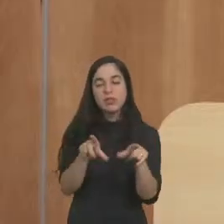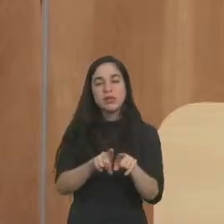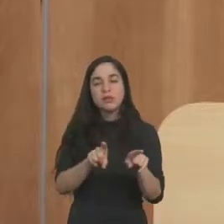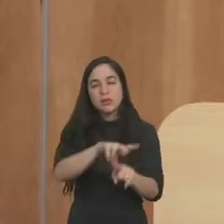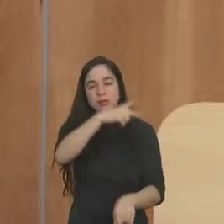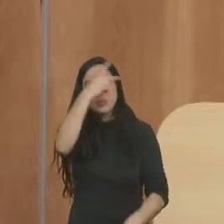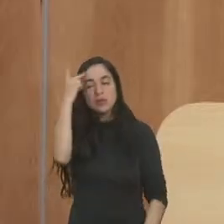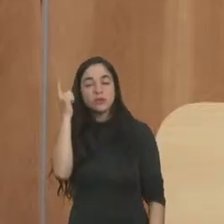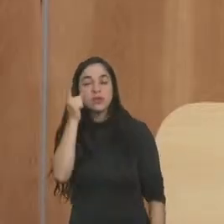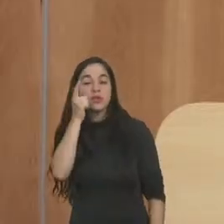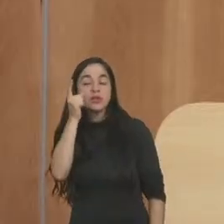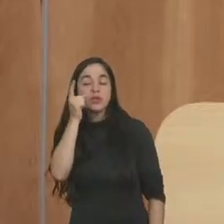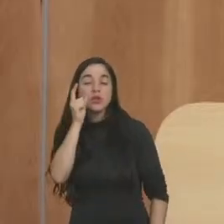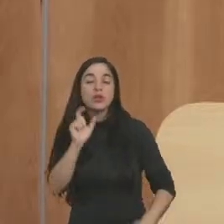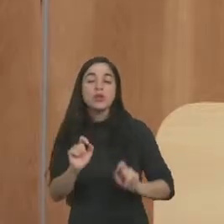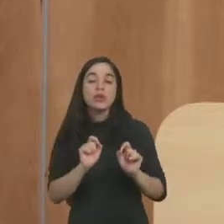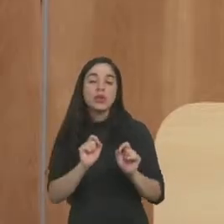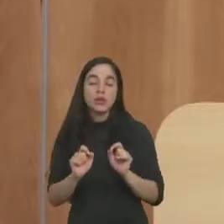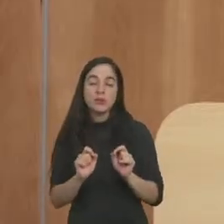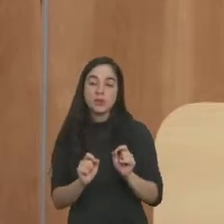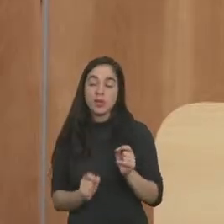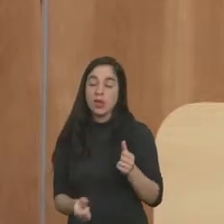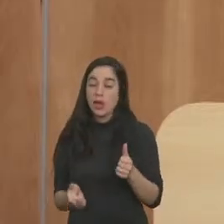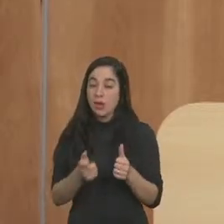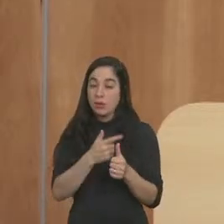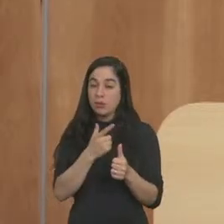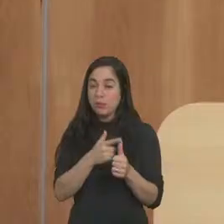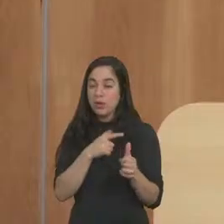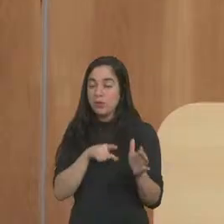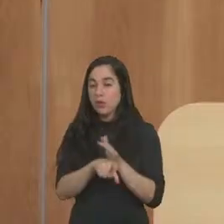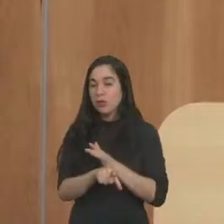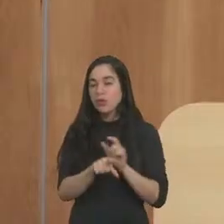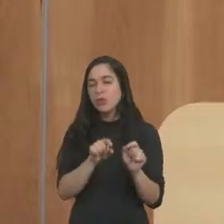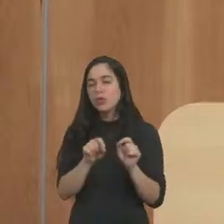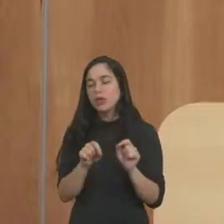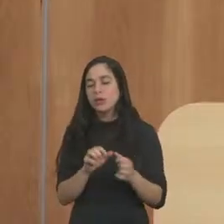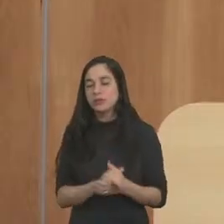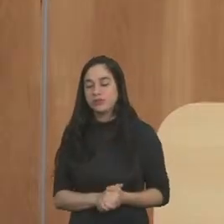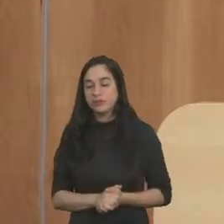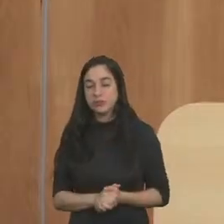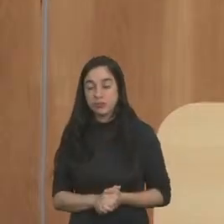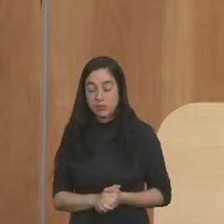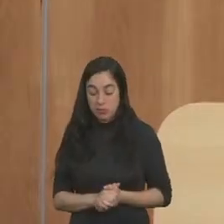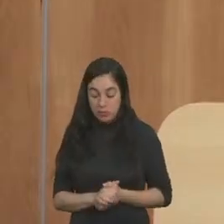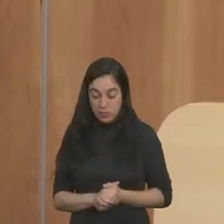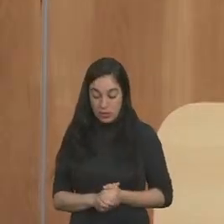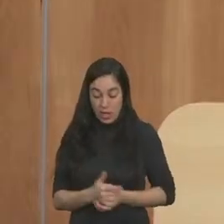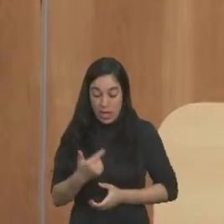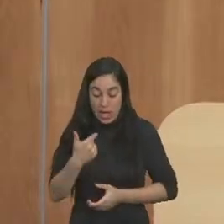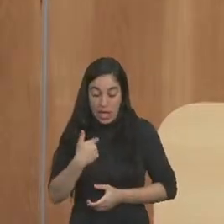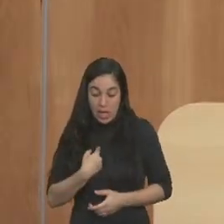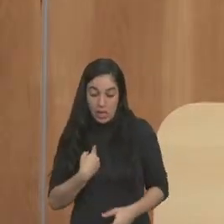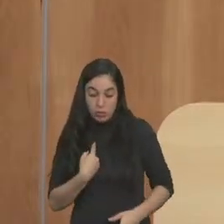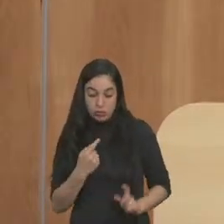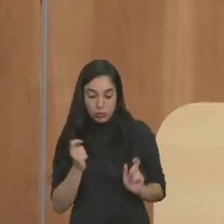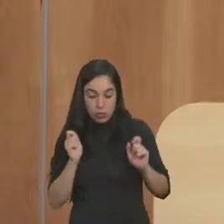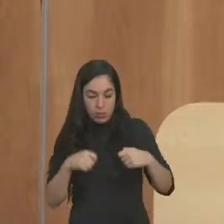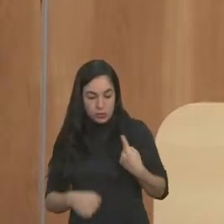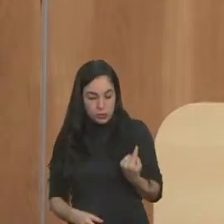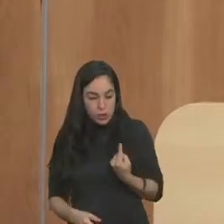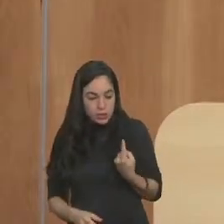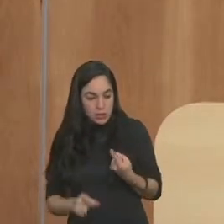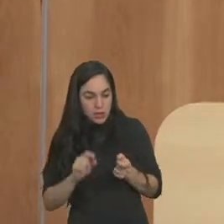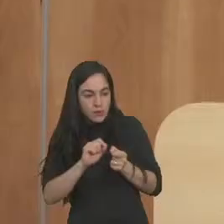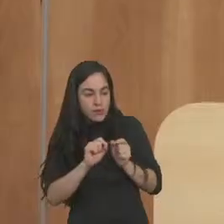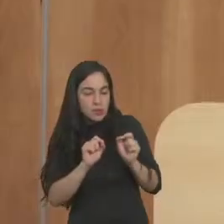seu cotidiano. A primeira pergunta que eu deixo: o que posso fazer individualmente?